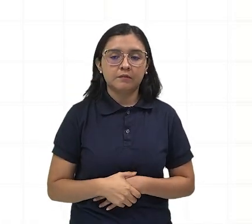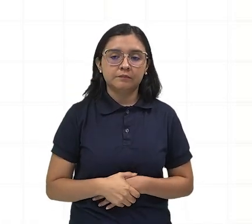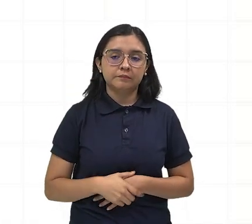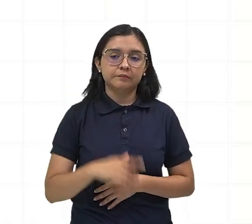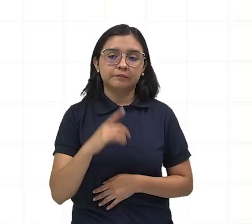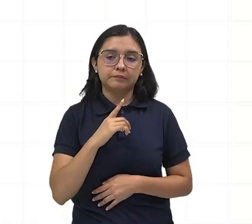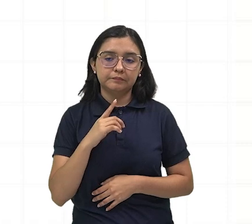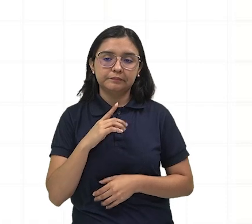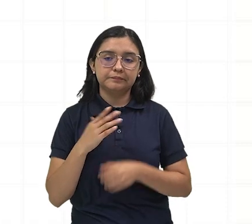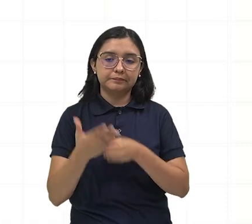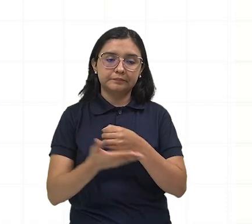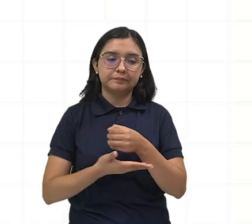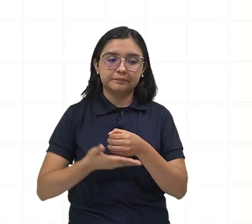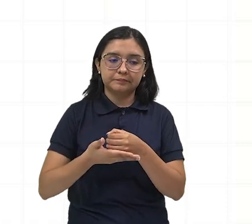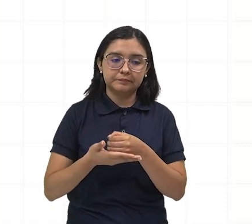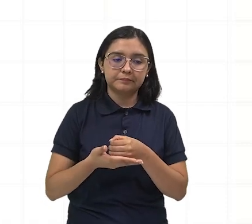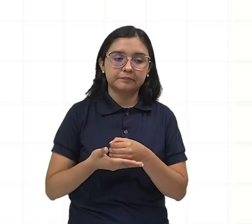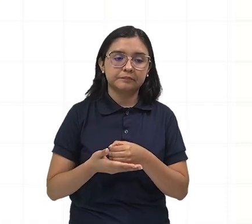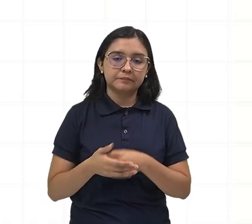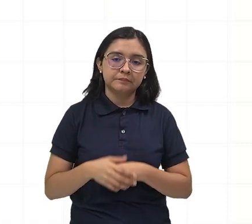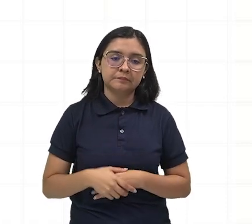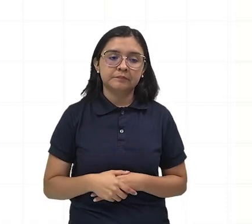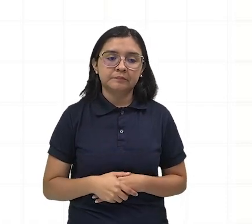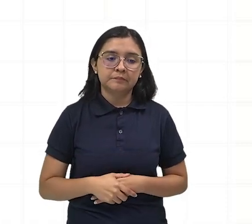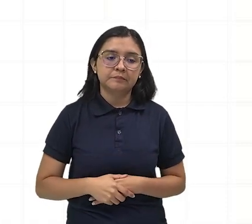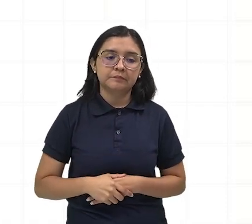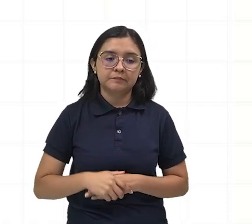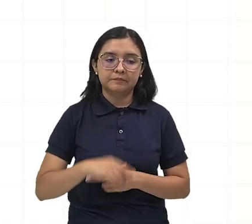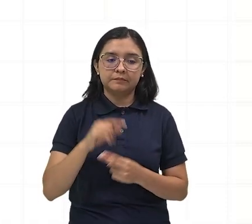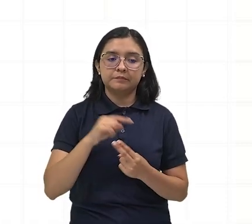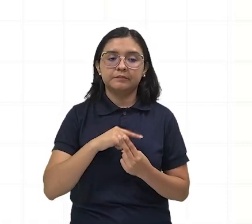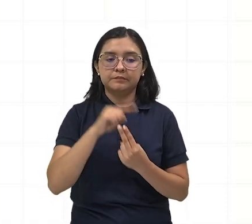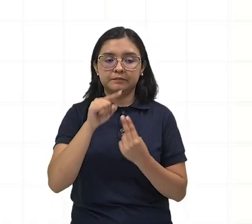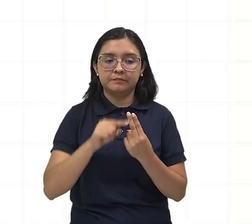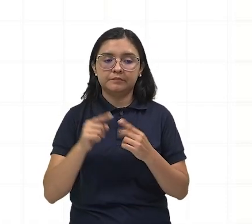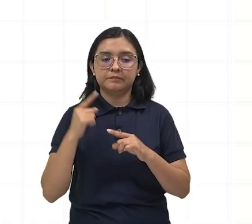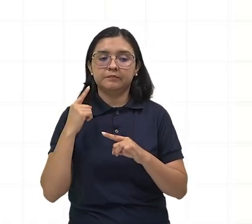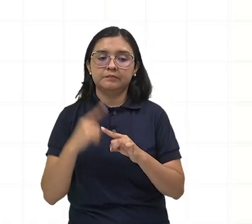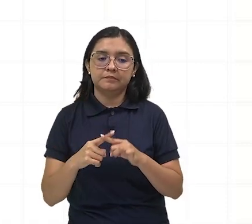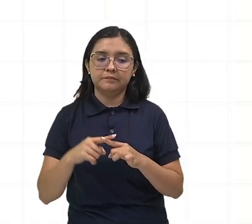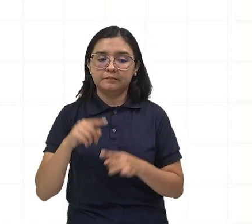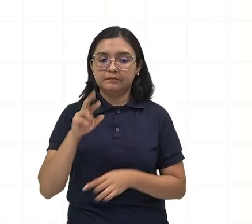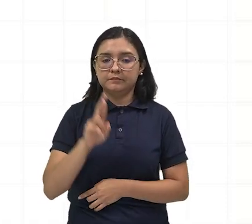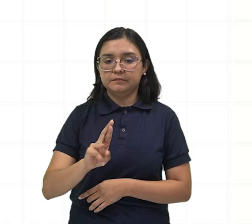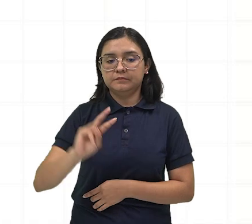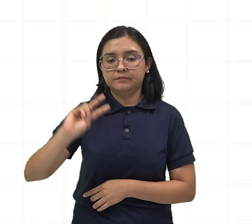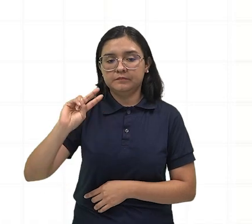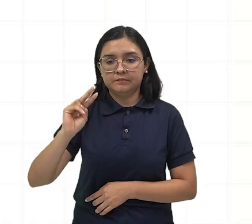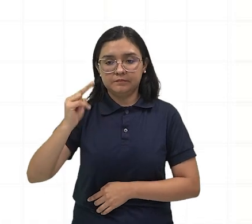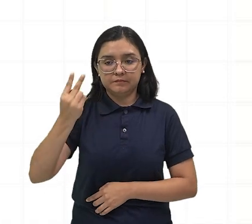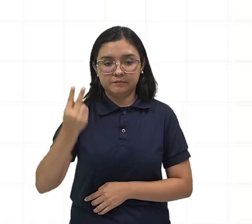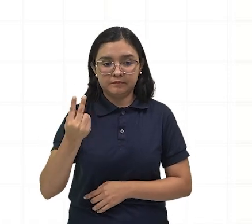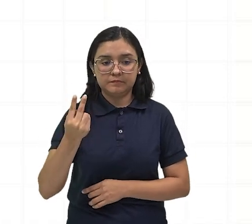área da base. A área da base é π vezes r ao quadrado, πr ao quadrado.